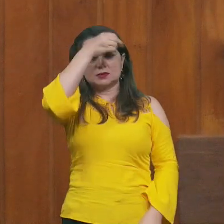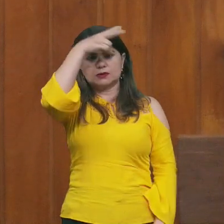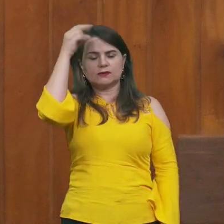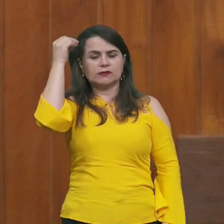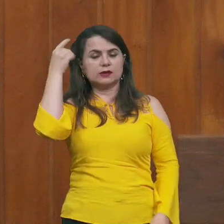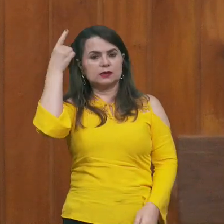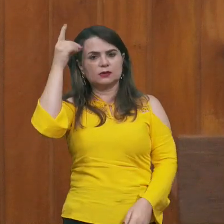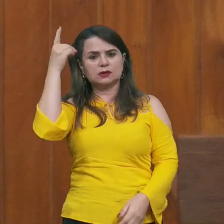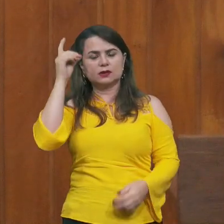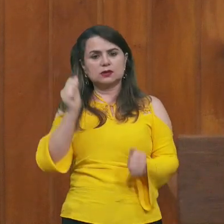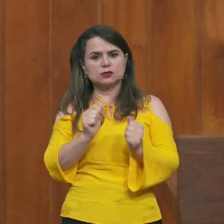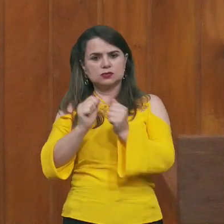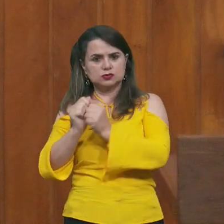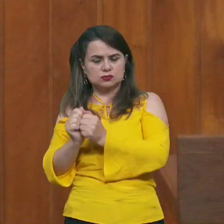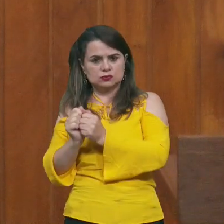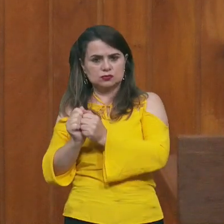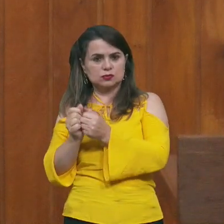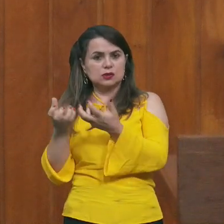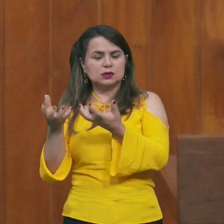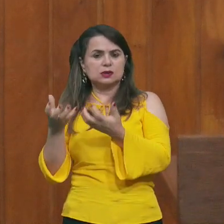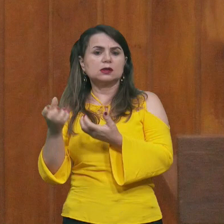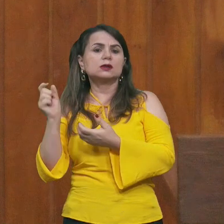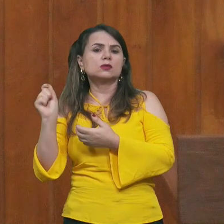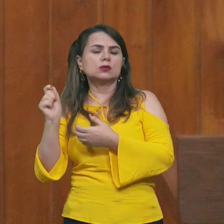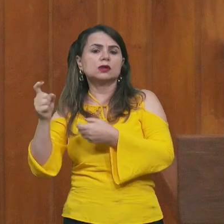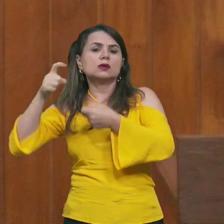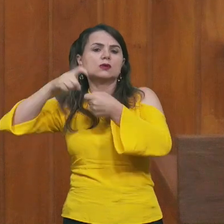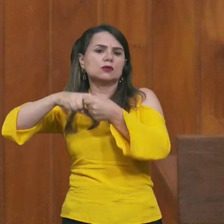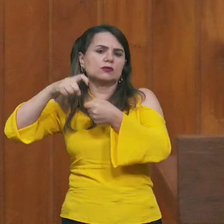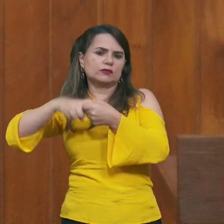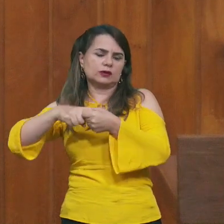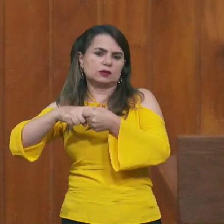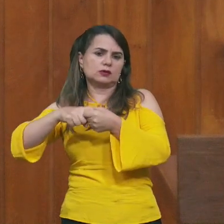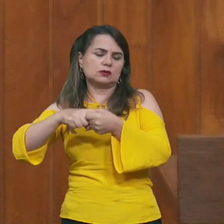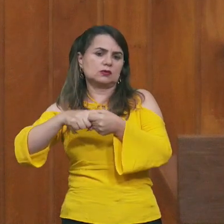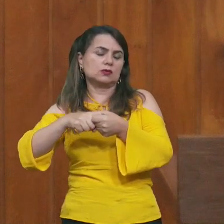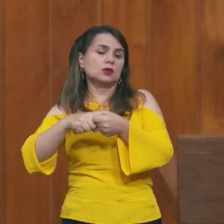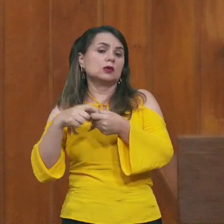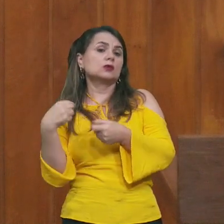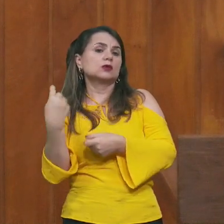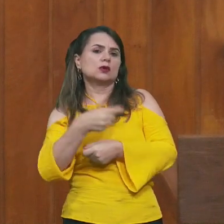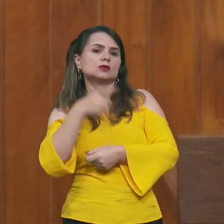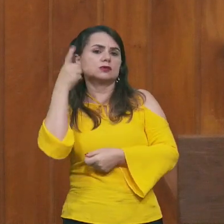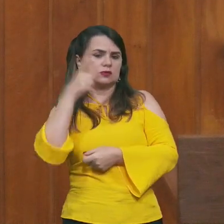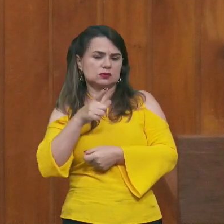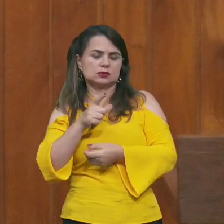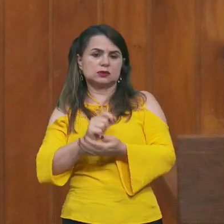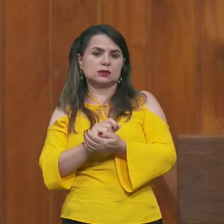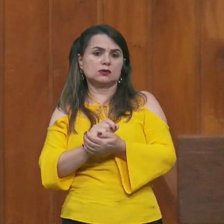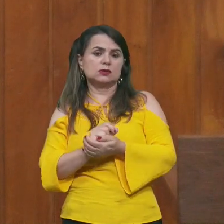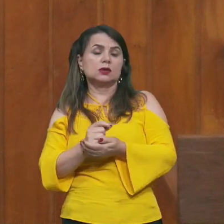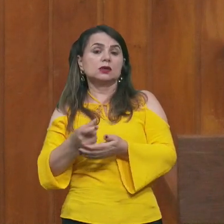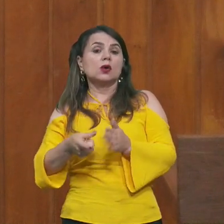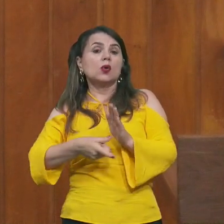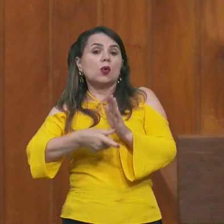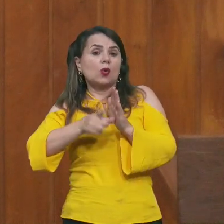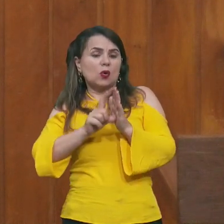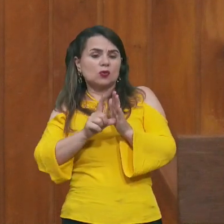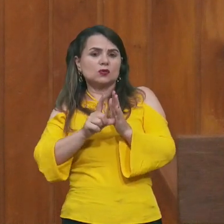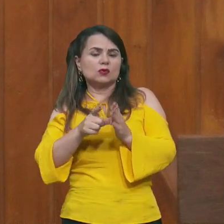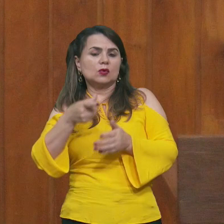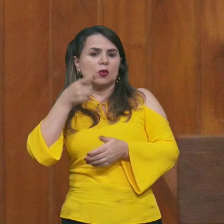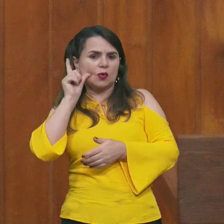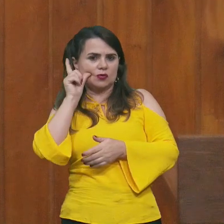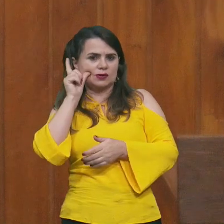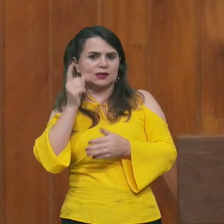trazer o convênio da Casa da Mulher Paulista. Na época era o governador Dória e a gente conseguiu. E ontem chegou o convênio, nós